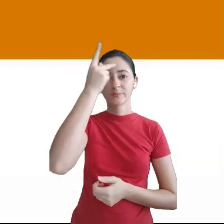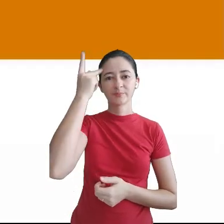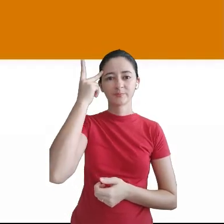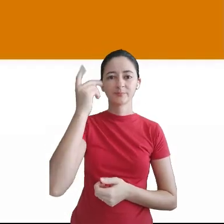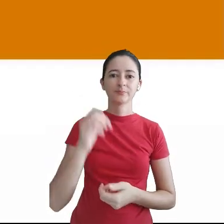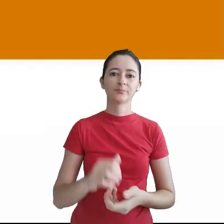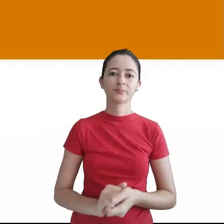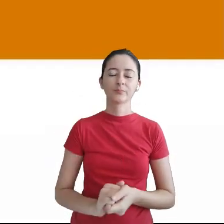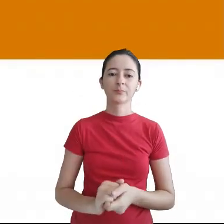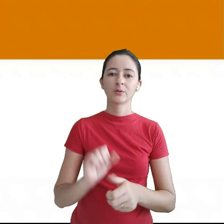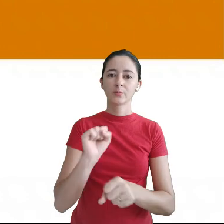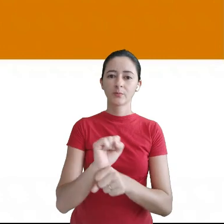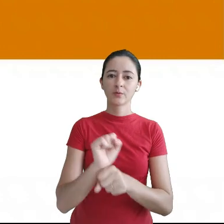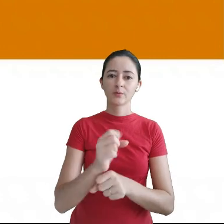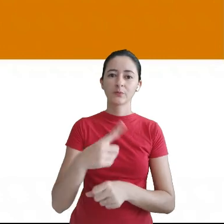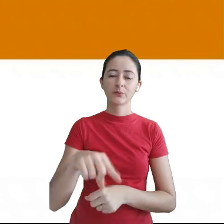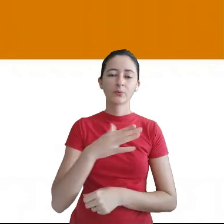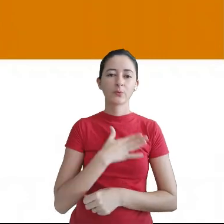Bom, galera.